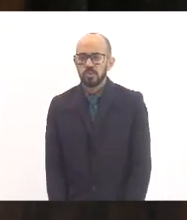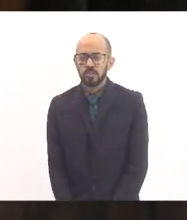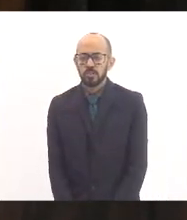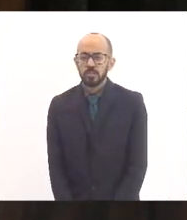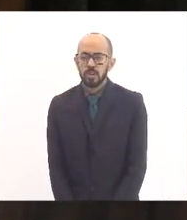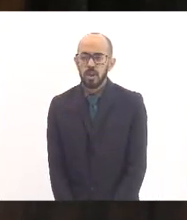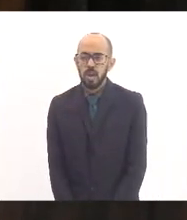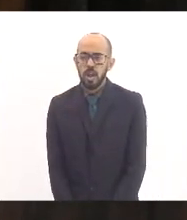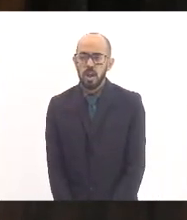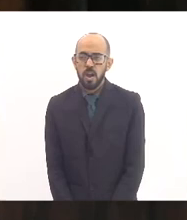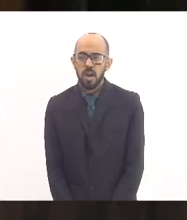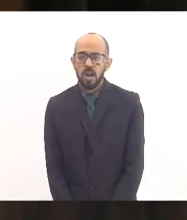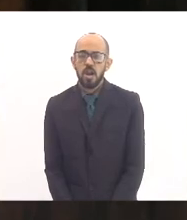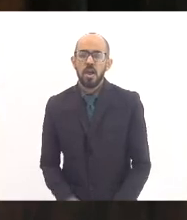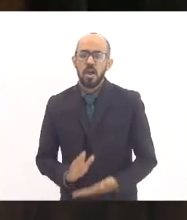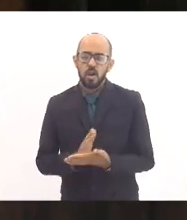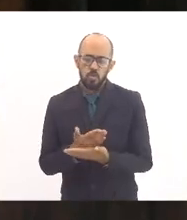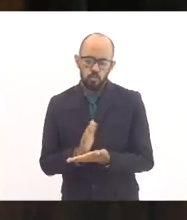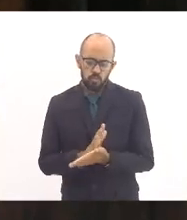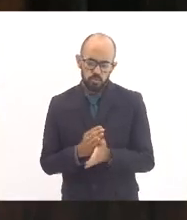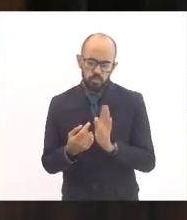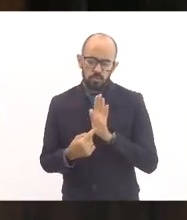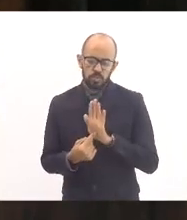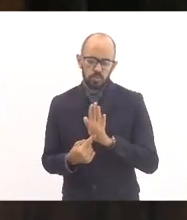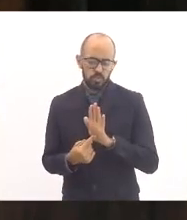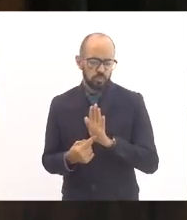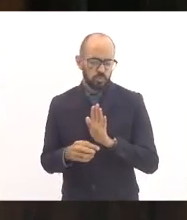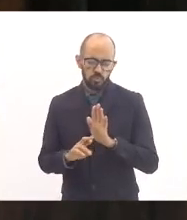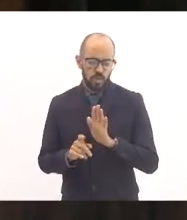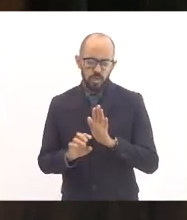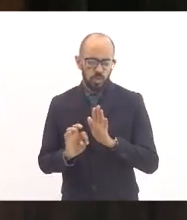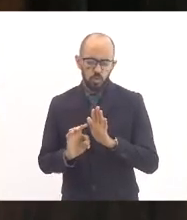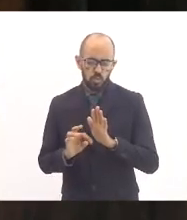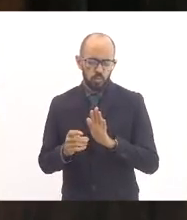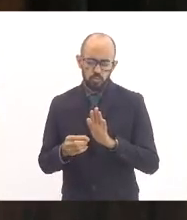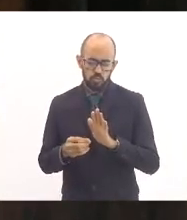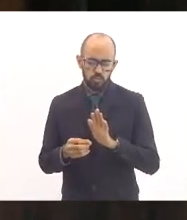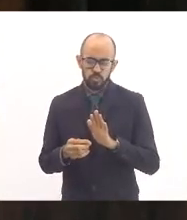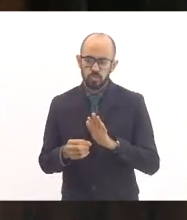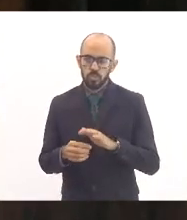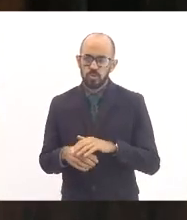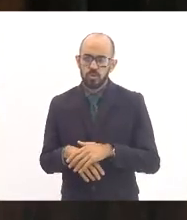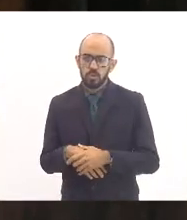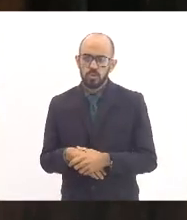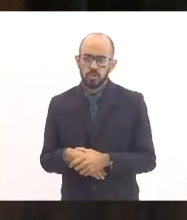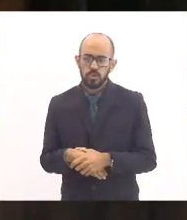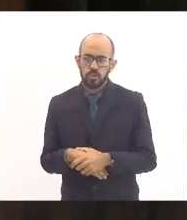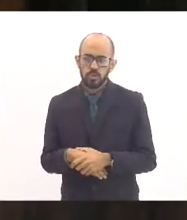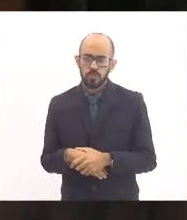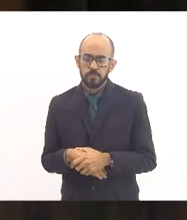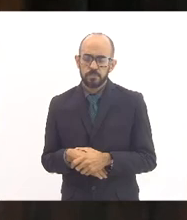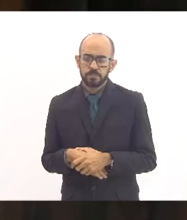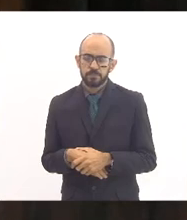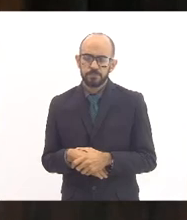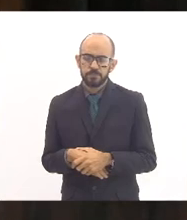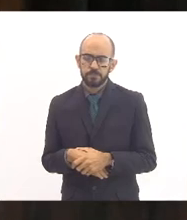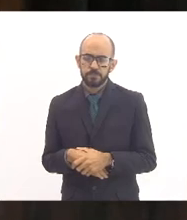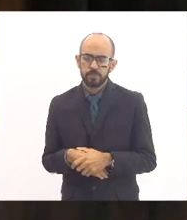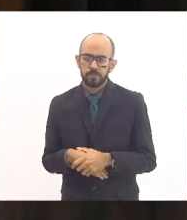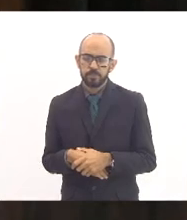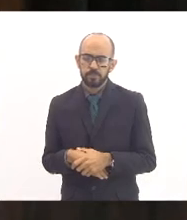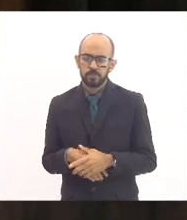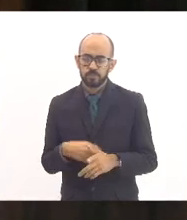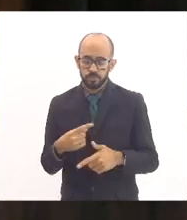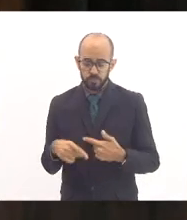alguns apresentaram no foram todos todos nós quatros aqui apresentamos emendas depois disso essas